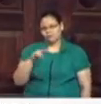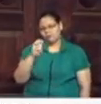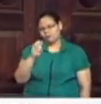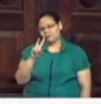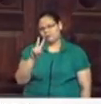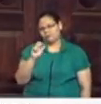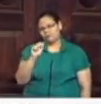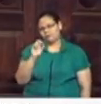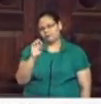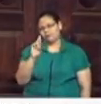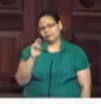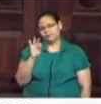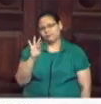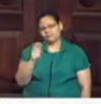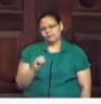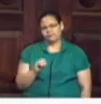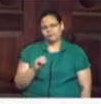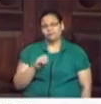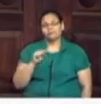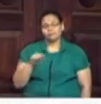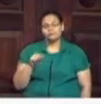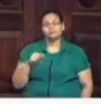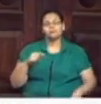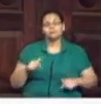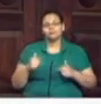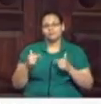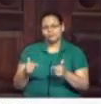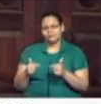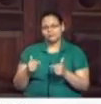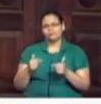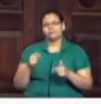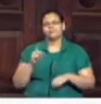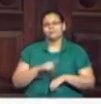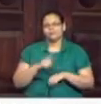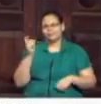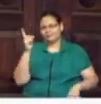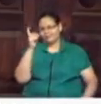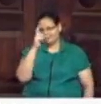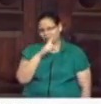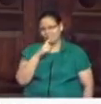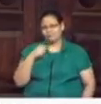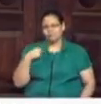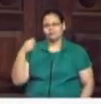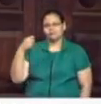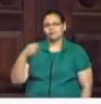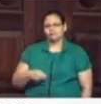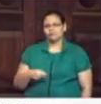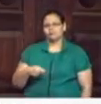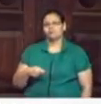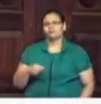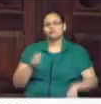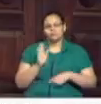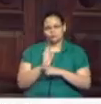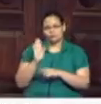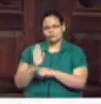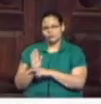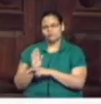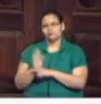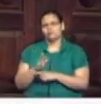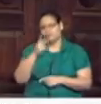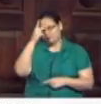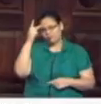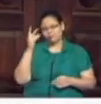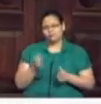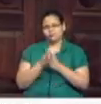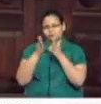atuou num momento dificílimo da história do Brasil, com a sua candura, mas com a sua firmeza, protegeu os mais